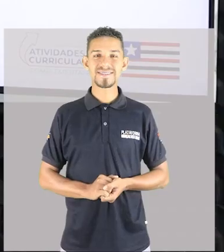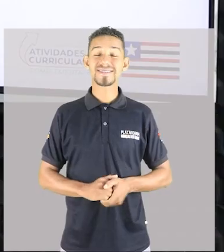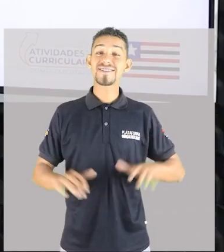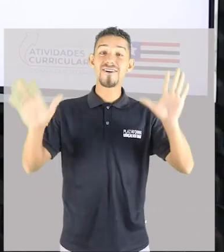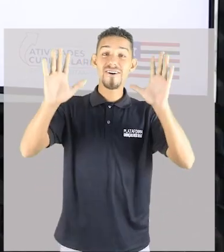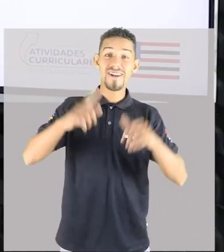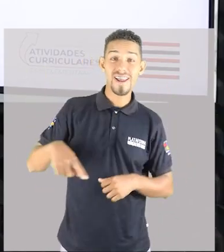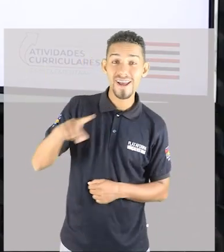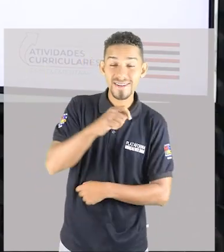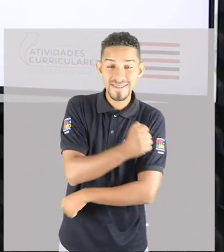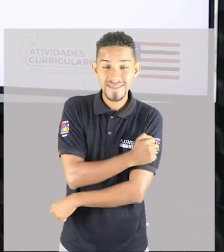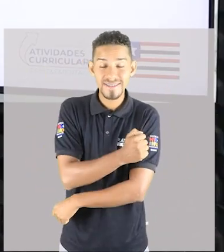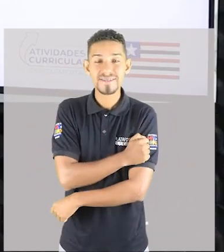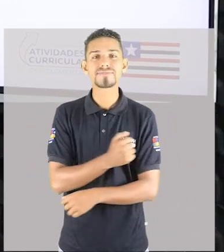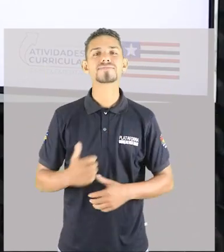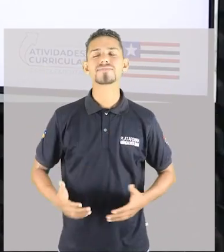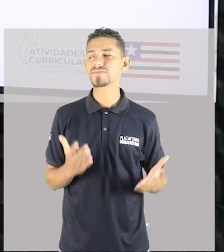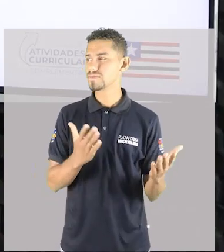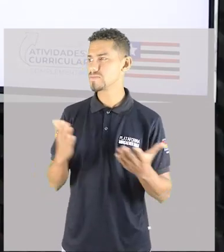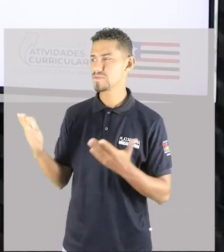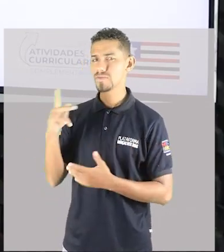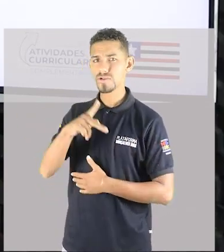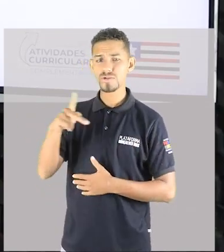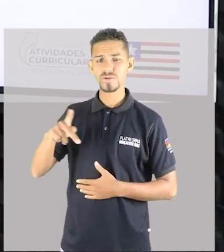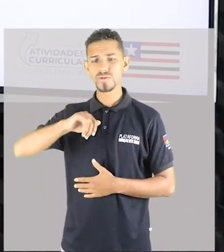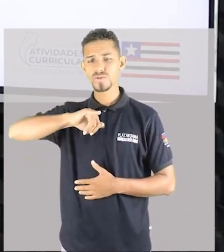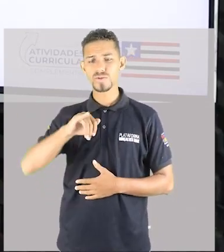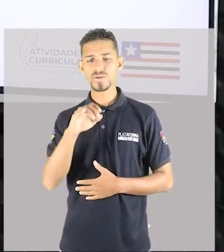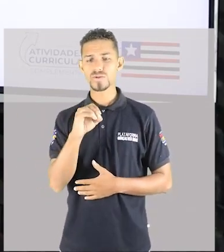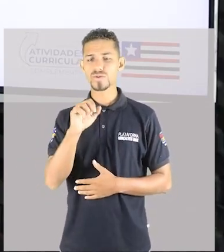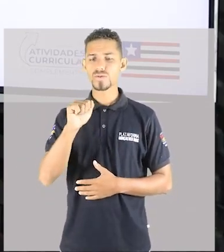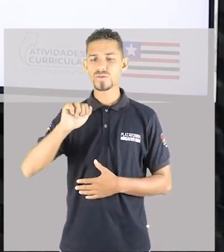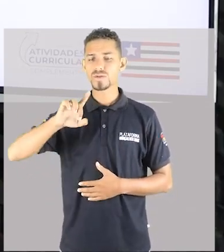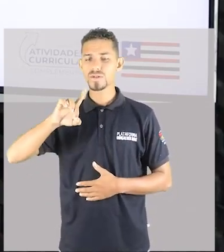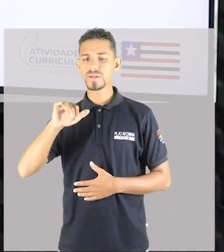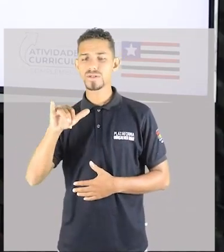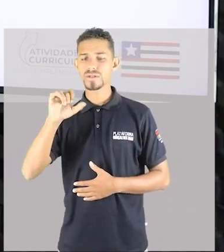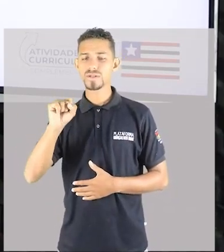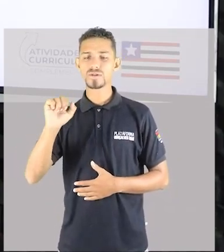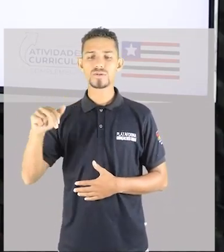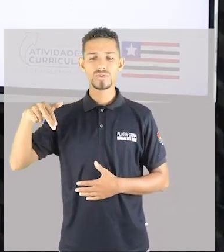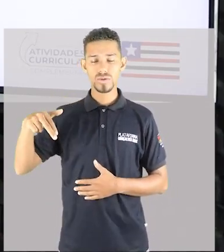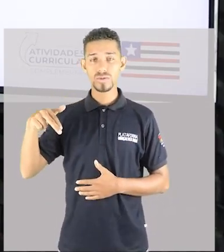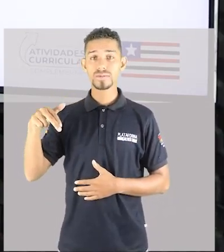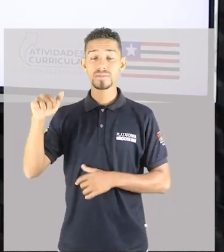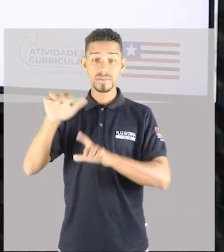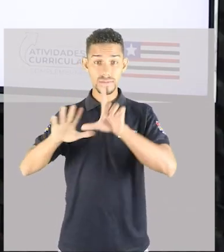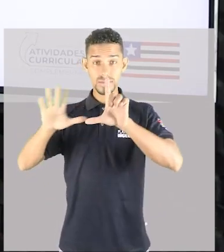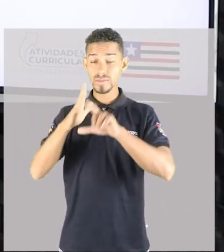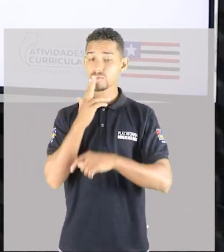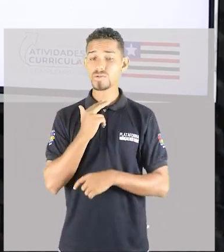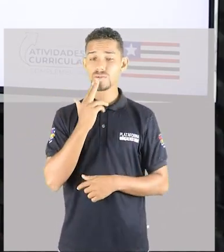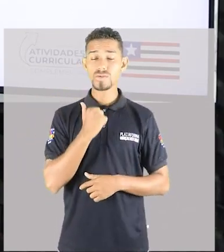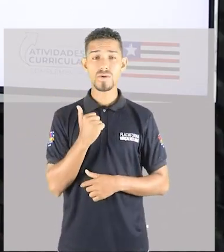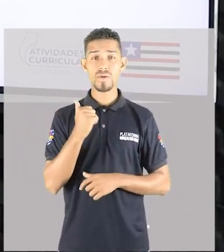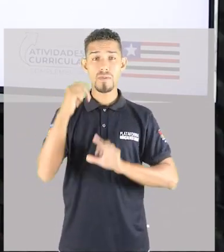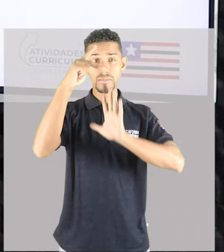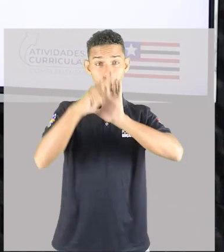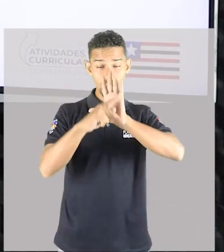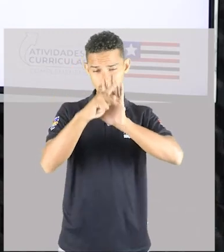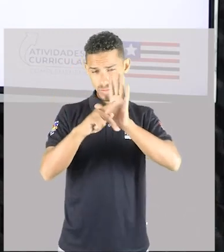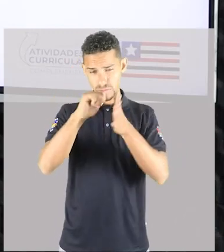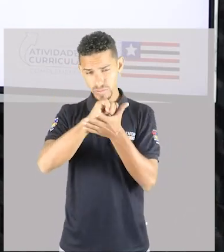Fala galera, aqui é o professor Joás, professor da plataforma Gonçalves Dias, no nosso projeto Atividades